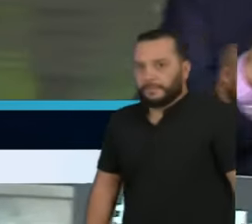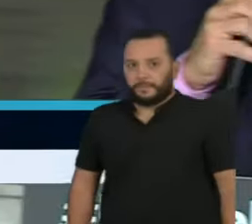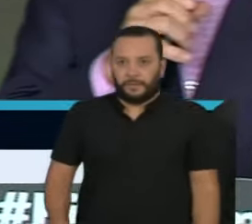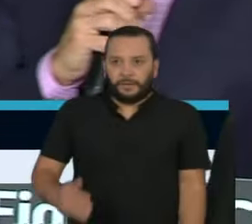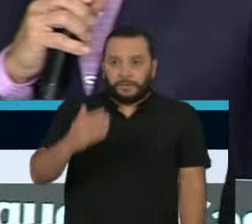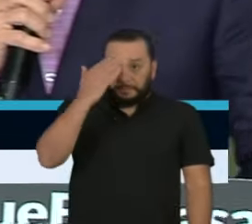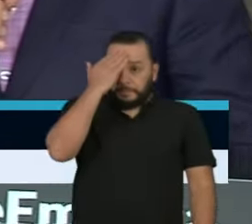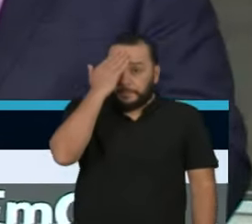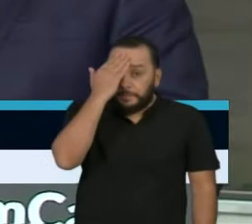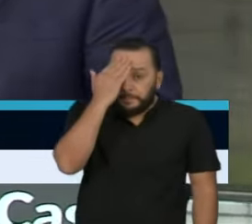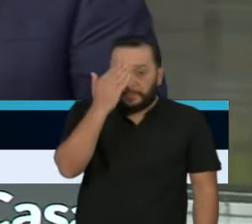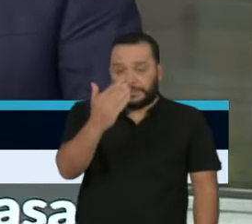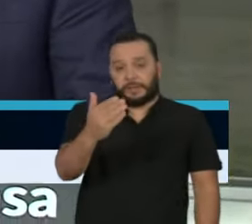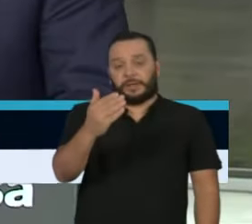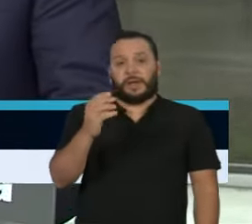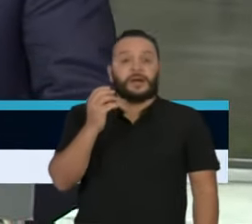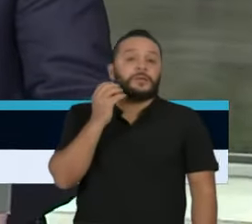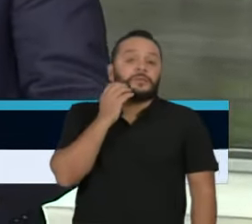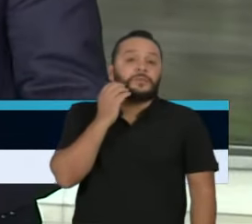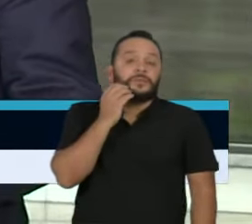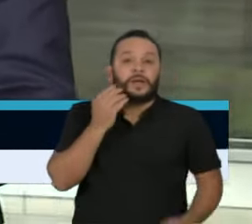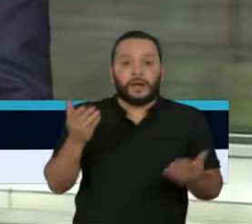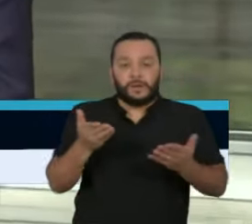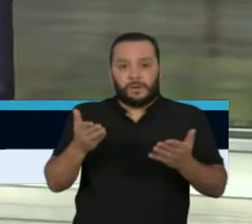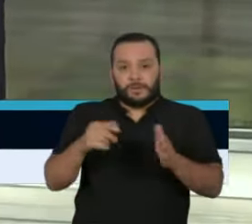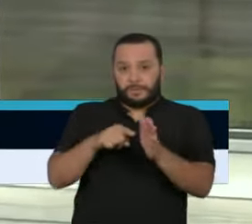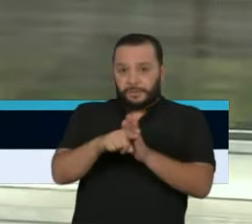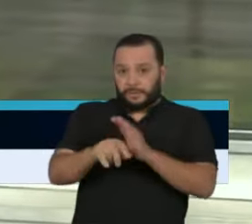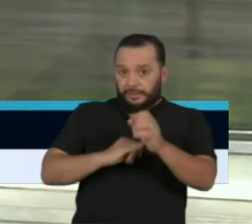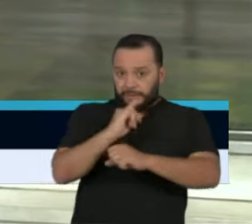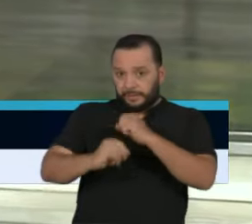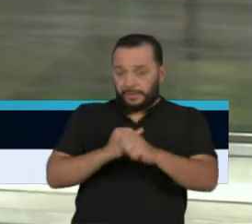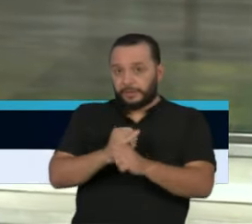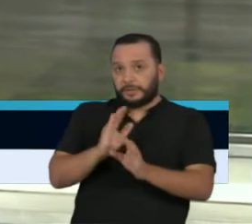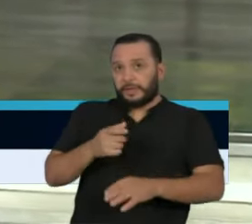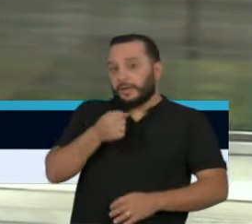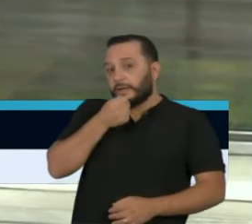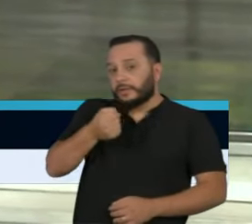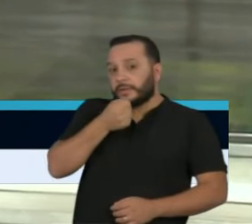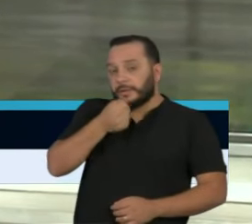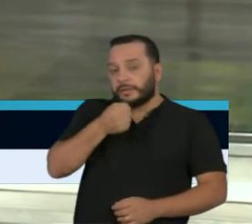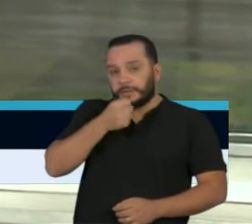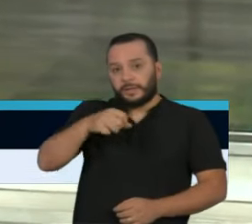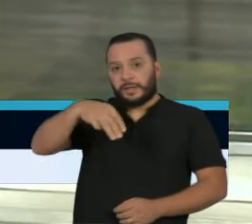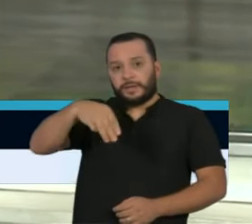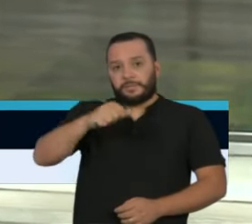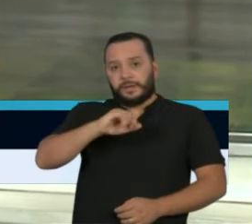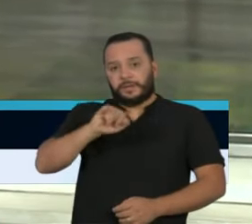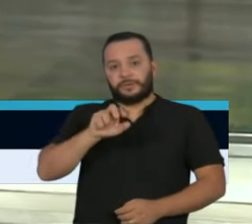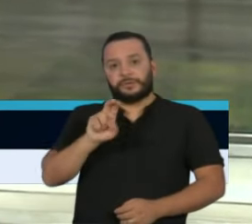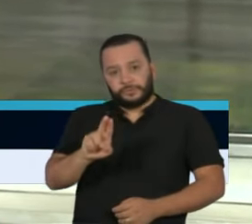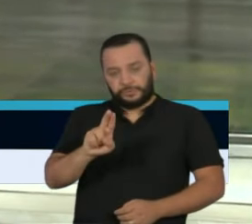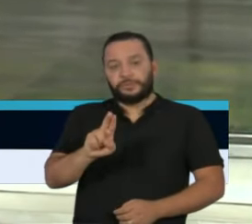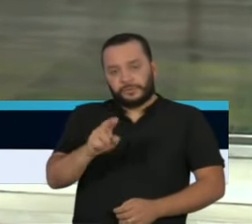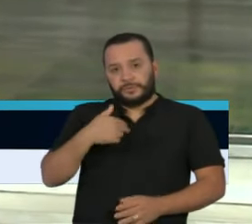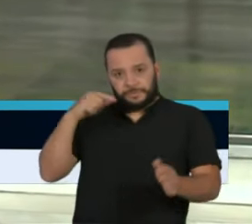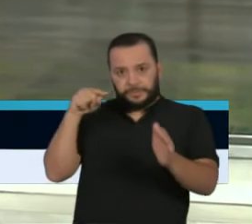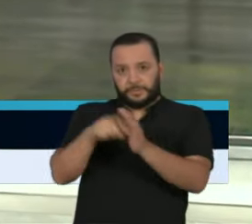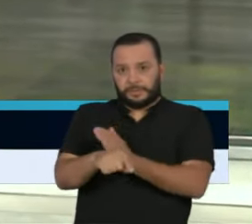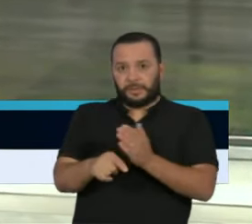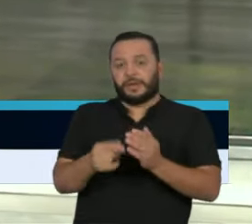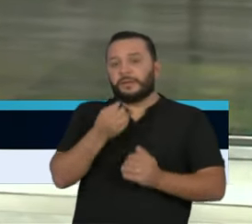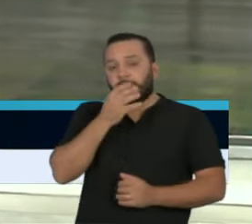vamos a uma pergunta online da Rádio Bandeirantes, jornalista Maju Arruda Leite. Você já está aqui em tela. Passo a palavra a você.